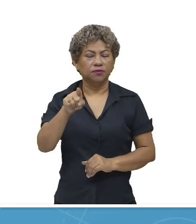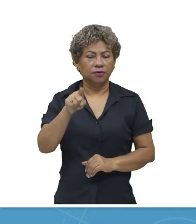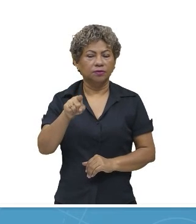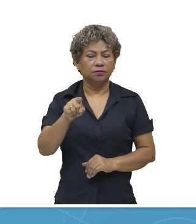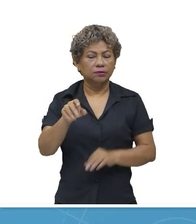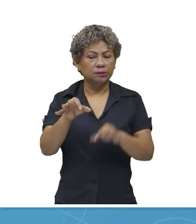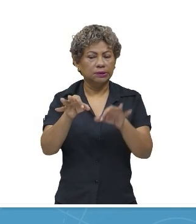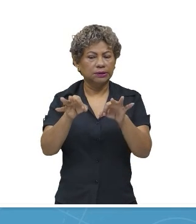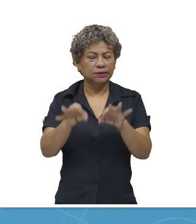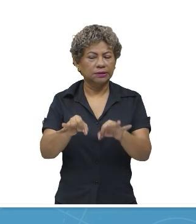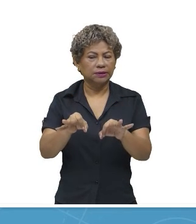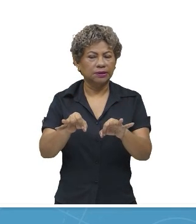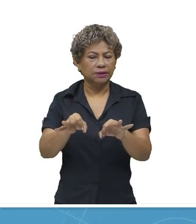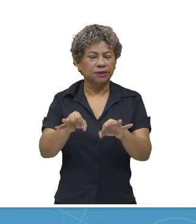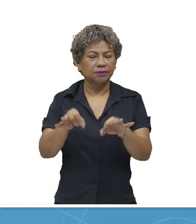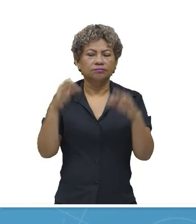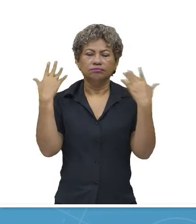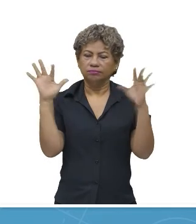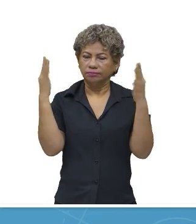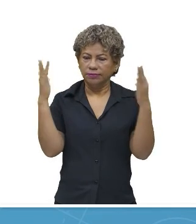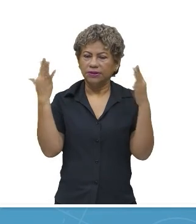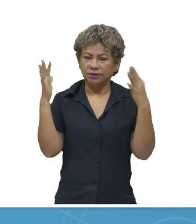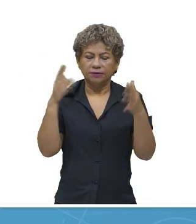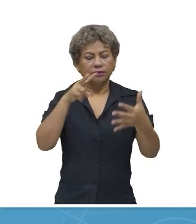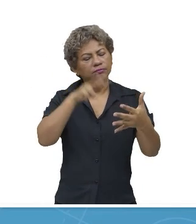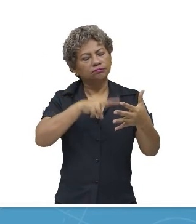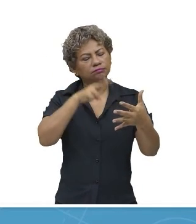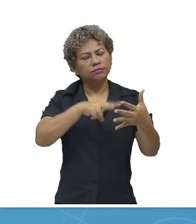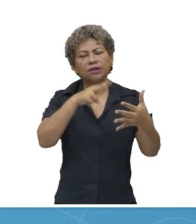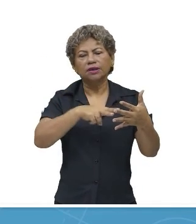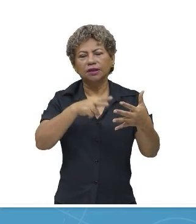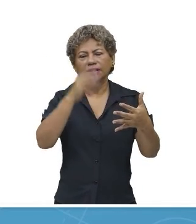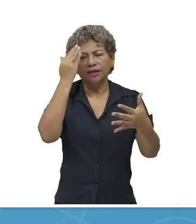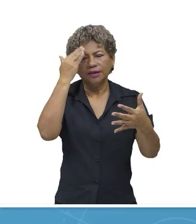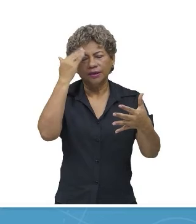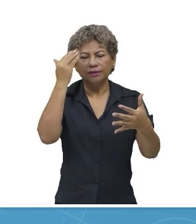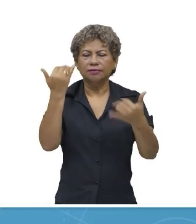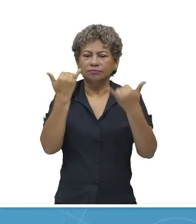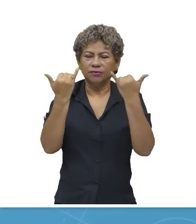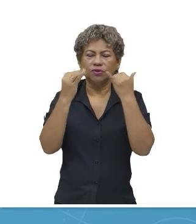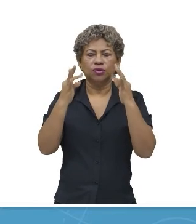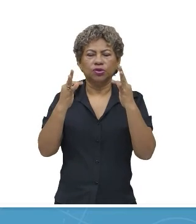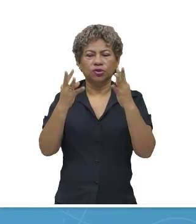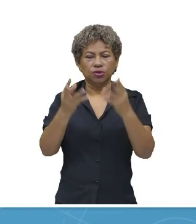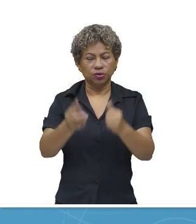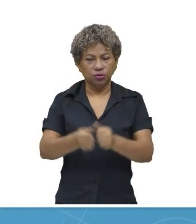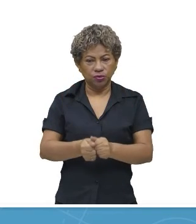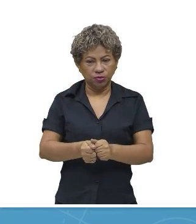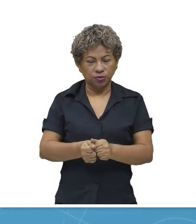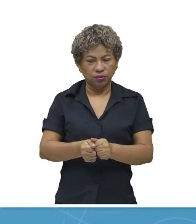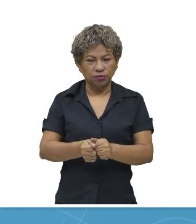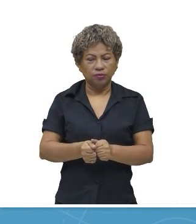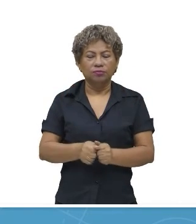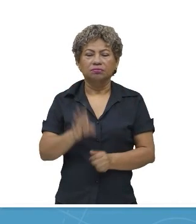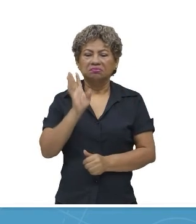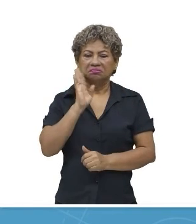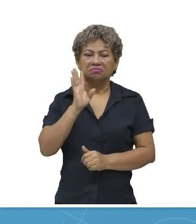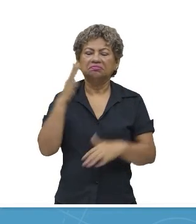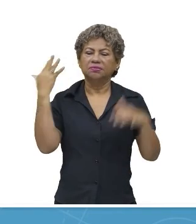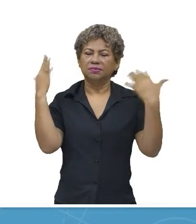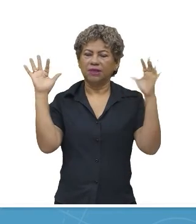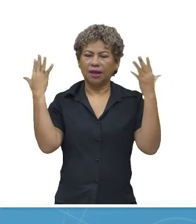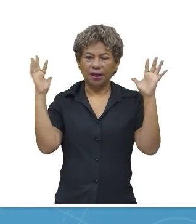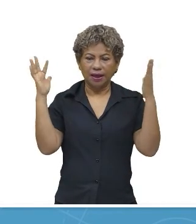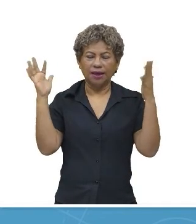de vocês, estou vendo que vocês estão conseguindo entender. Lembrando que nessa questão a gente não tinha nenhum número aparente,